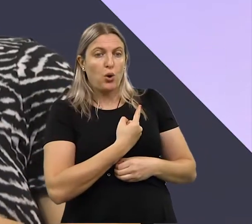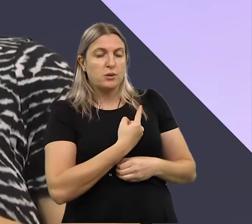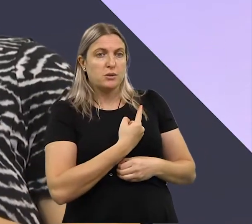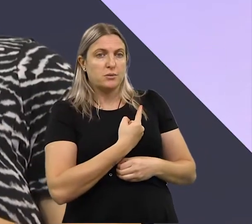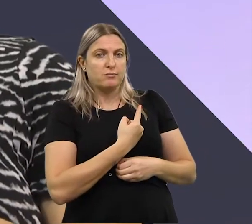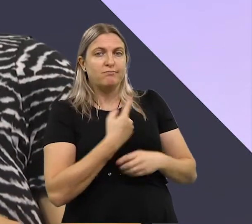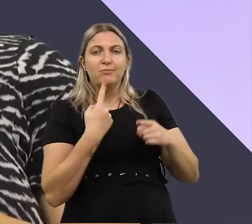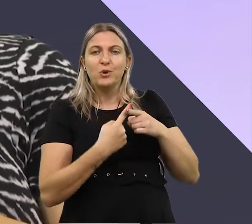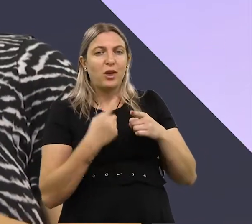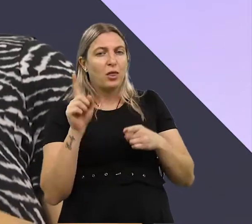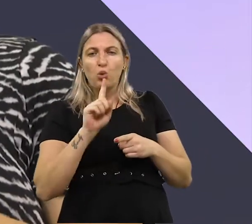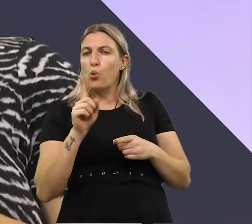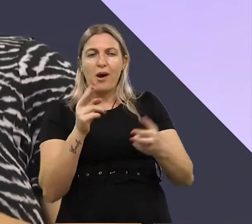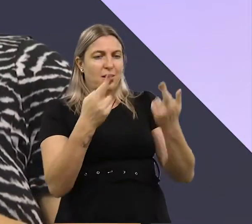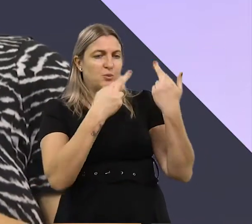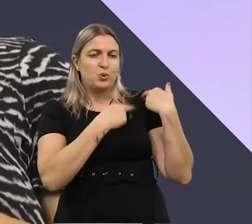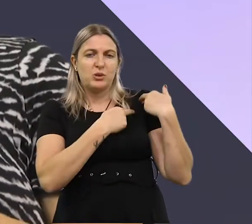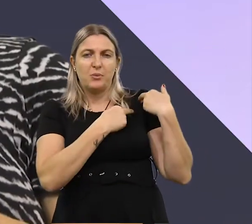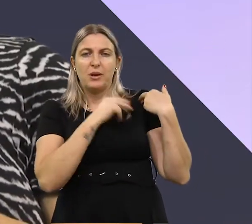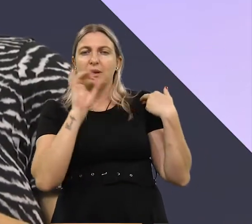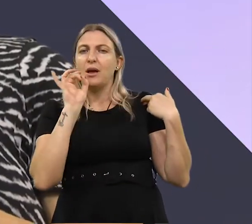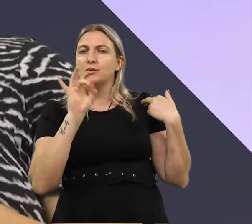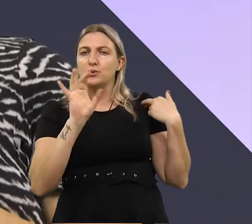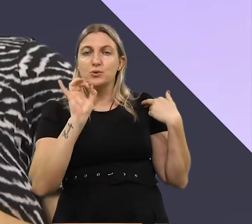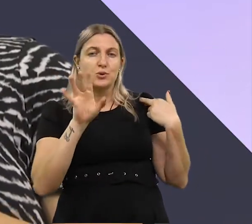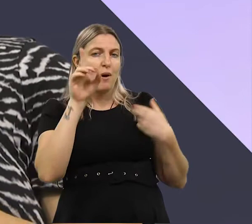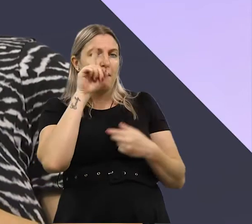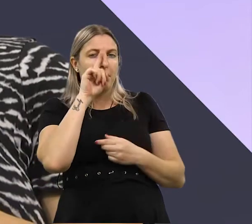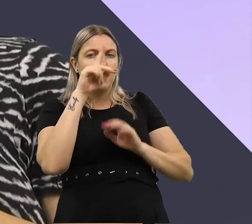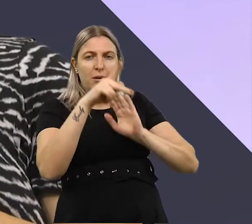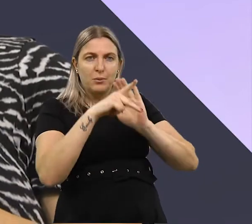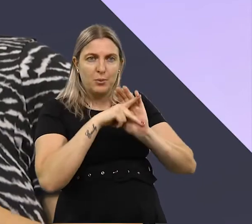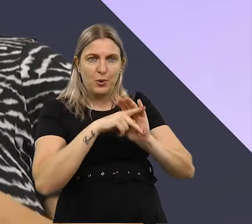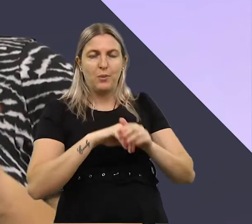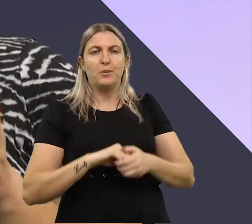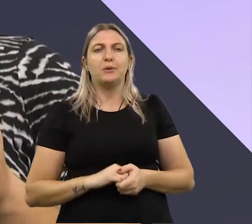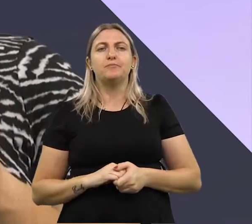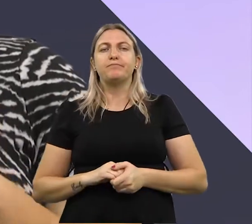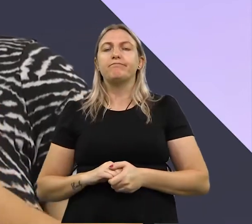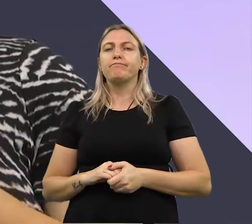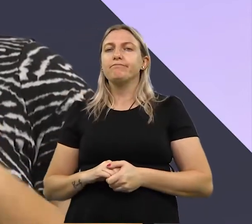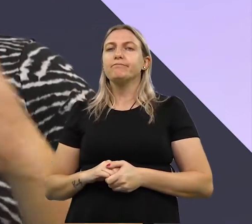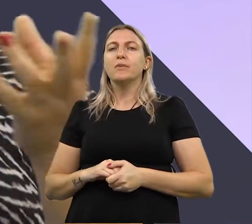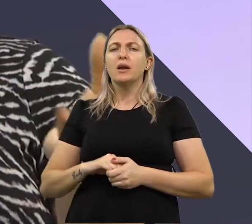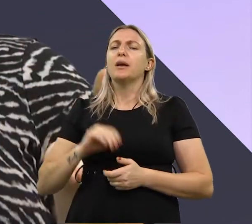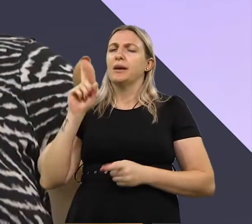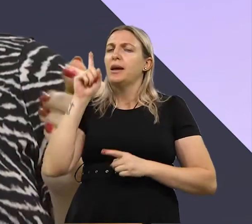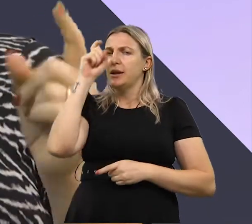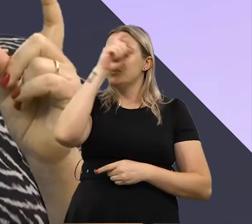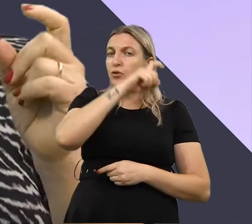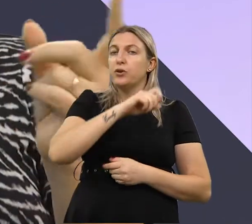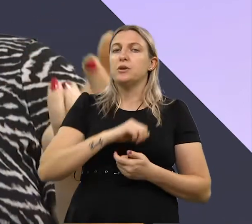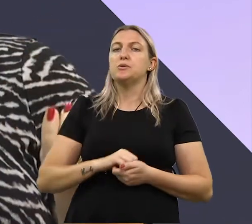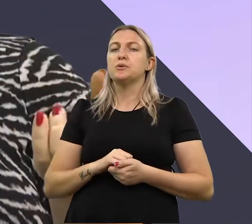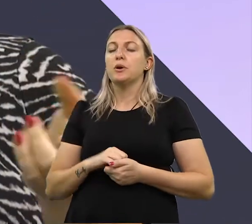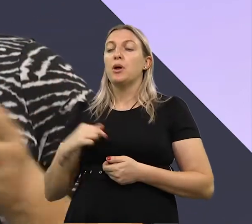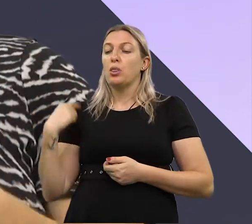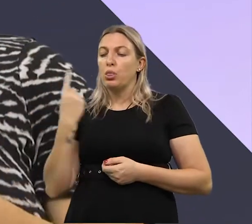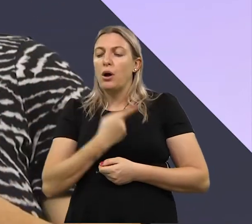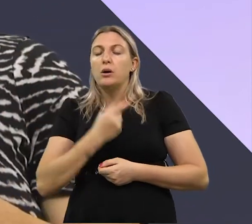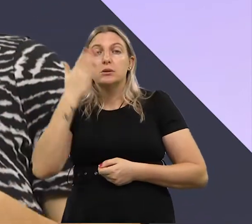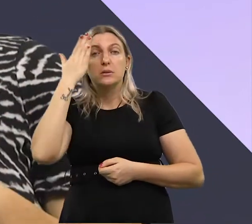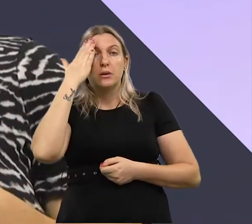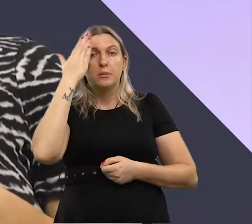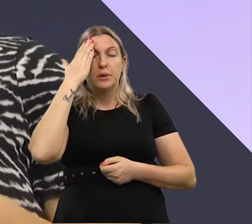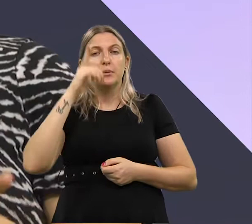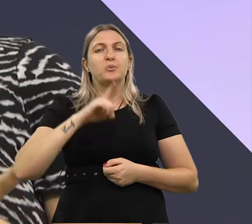moldando isso. Não é fácil, né? Não é fácil. A gente sabe que nem toda mulher também, a gente sabe que temos as mulheres com